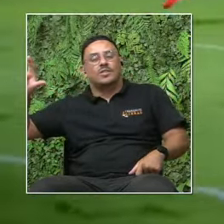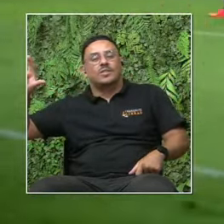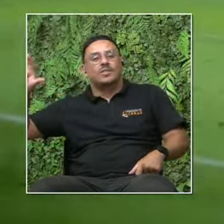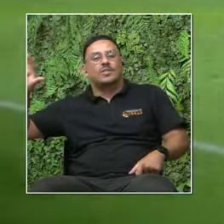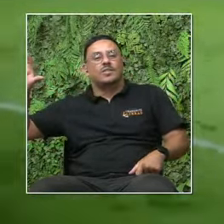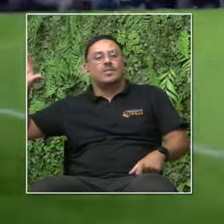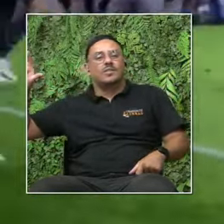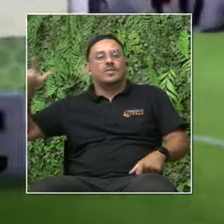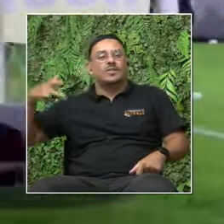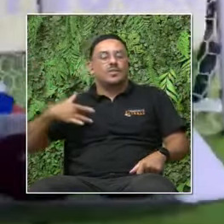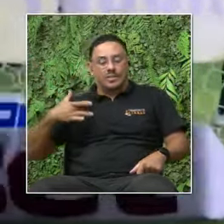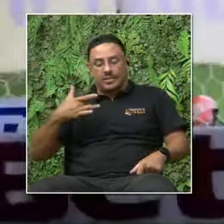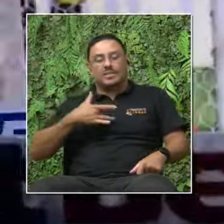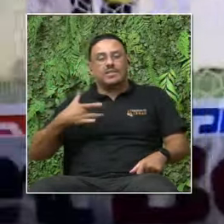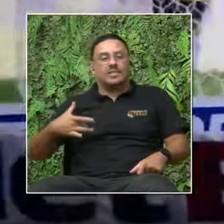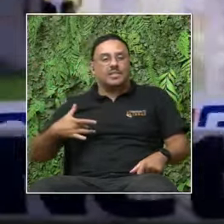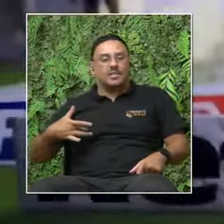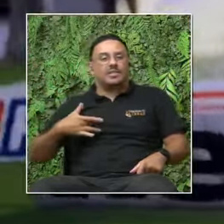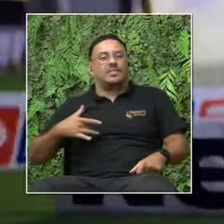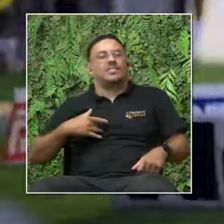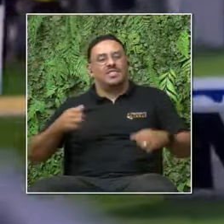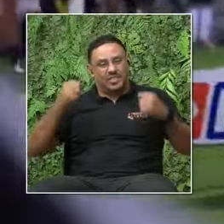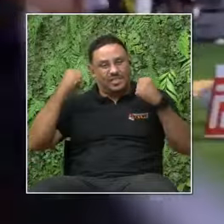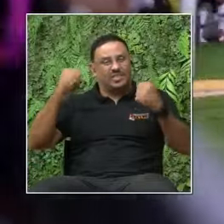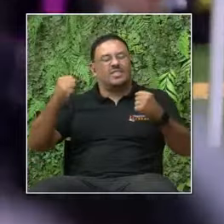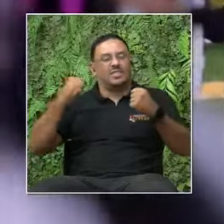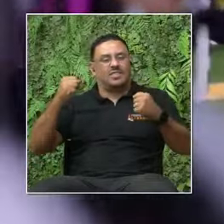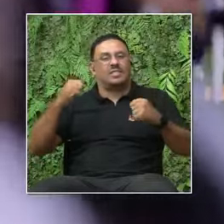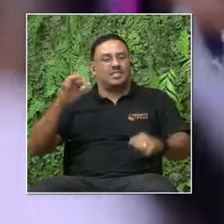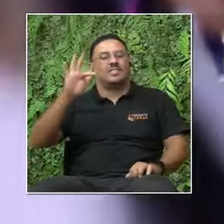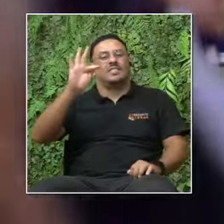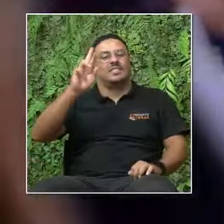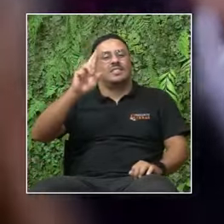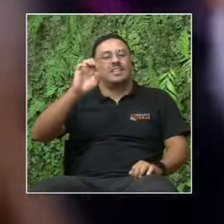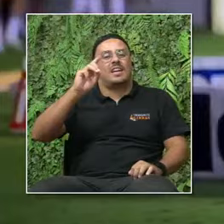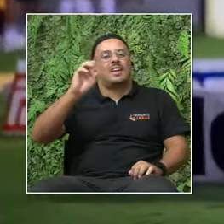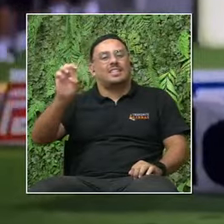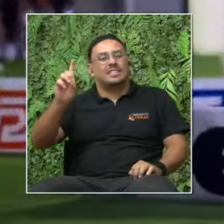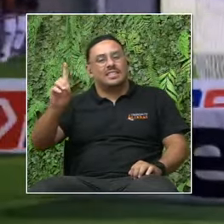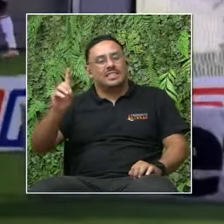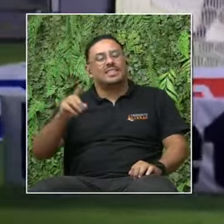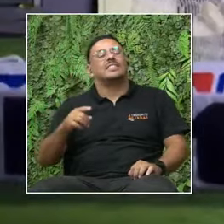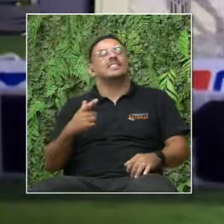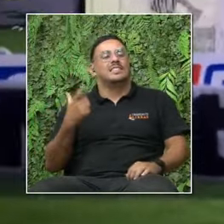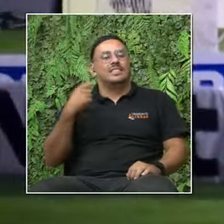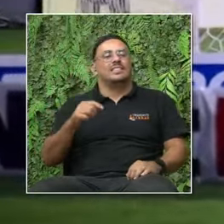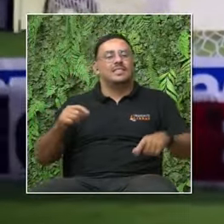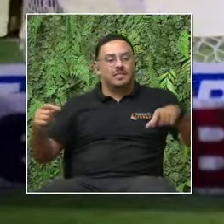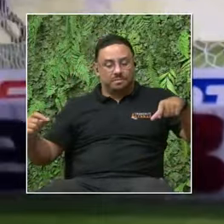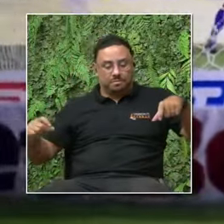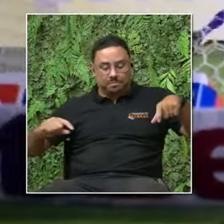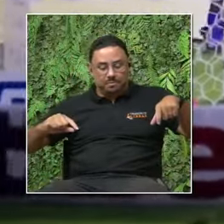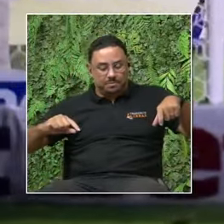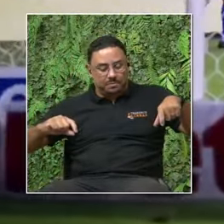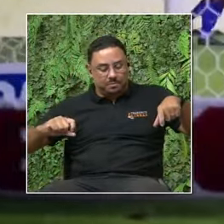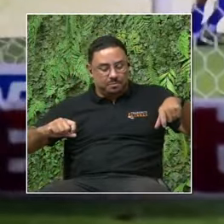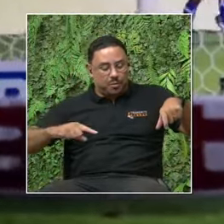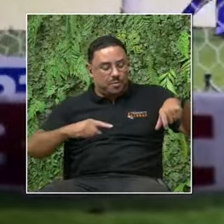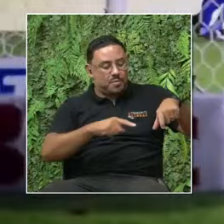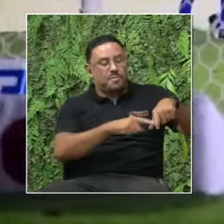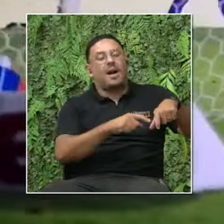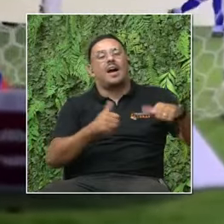go Cruz erão cabuloso Fred Fred cobrança de pênalti